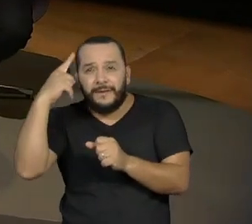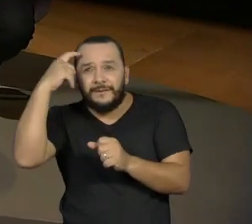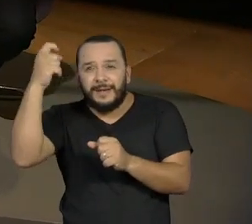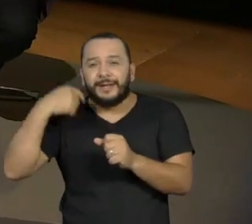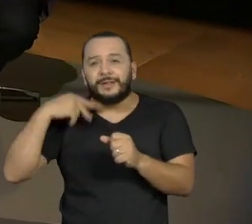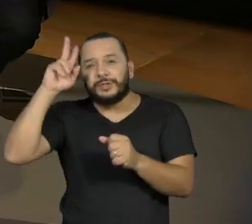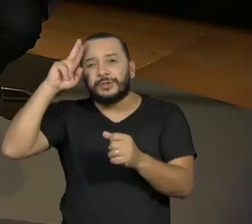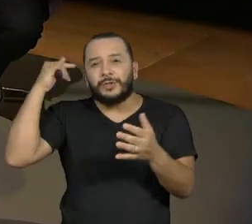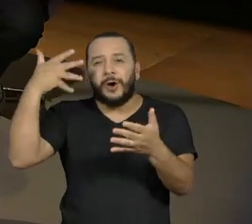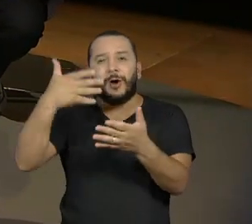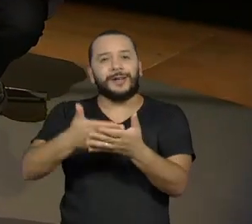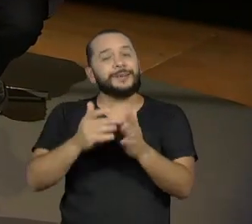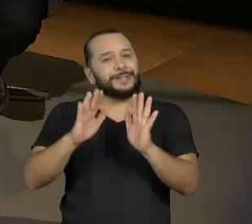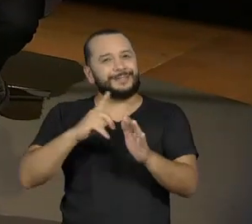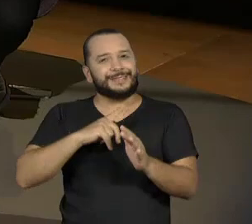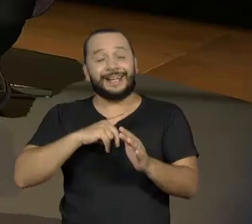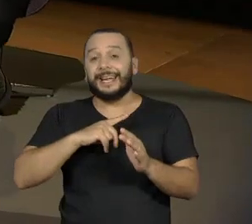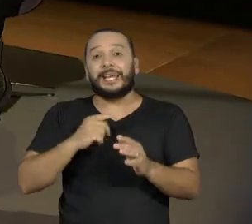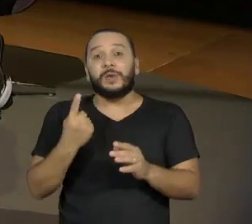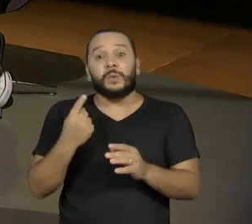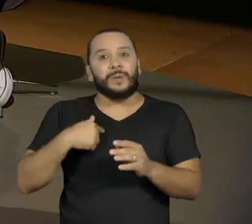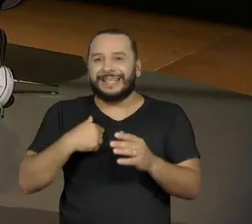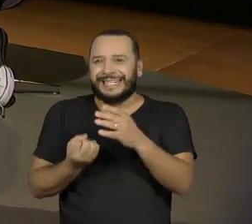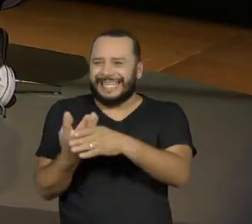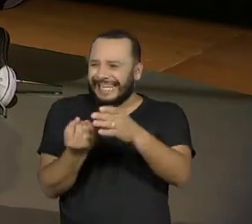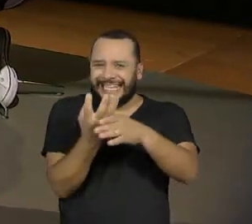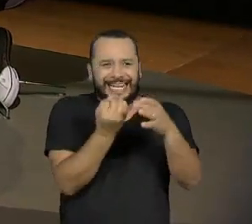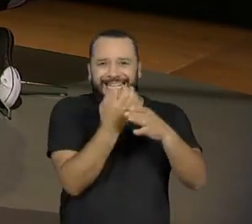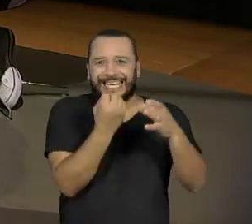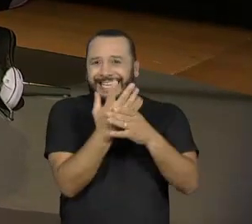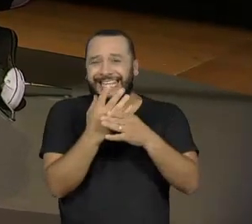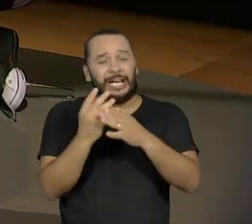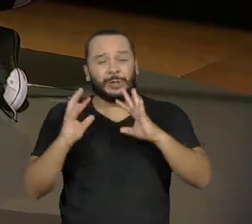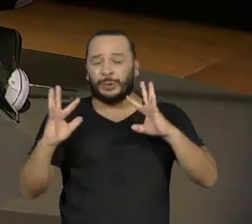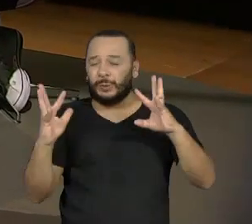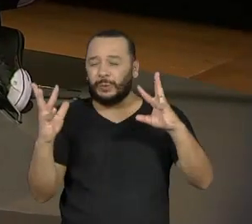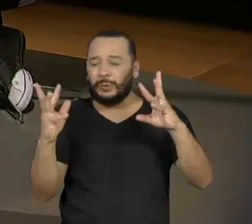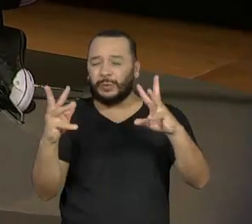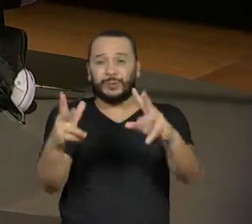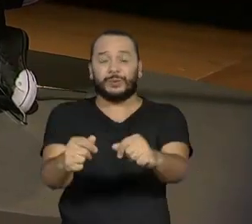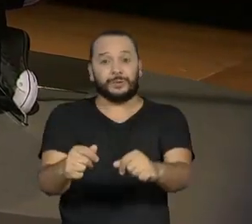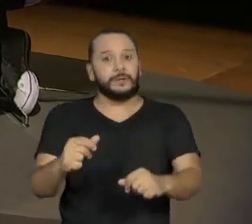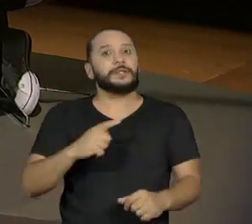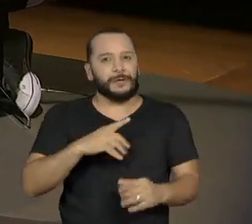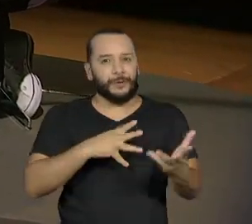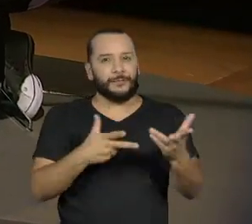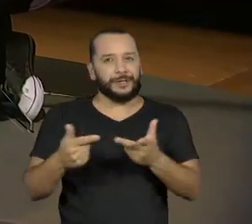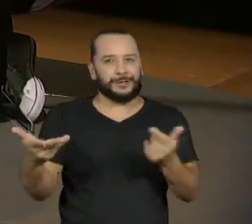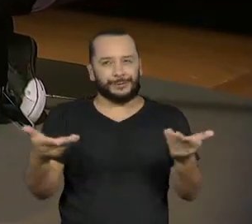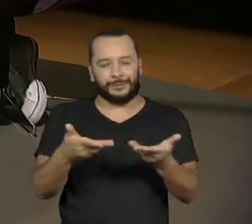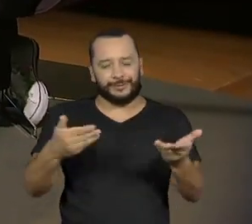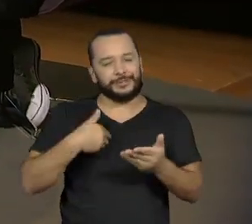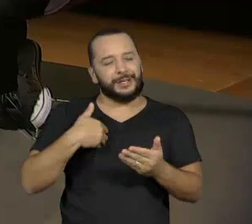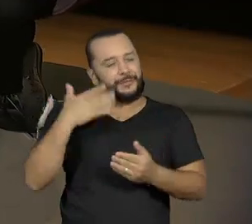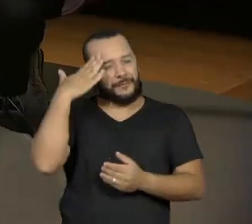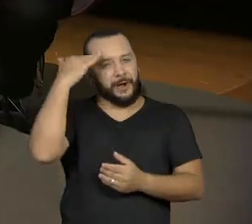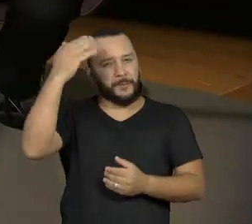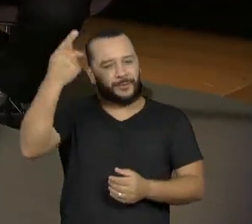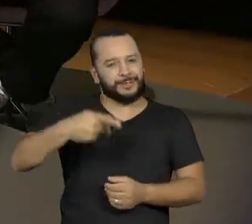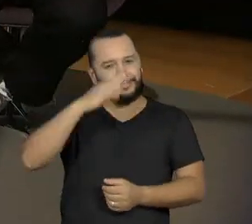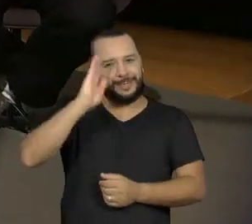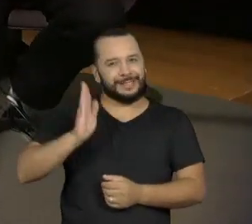criam todo um universo. E o nosso convidado de hoje é um deles. Ele é o maior fenômeno editorial do país.